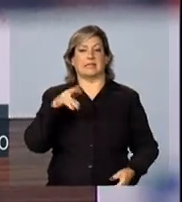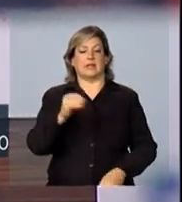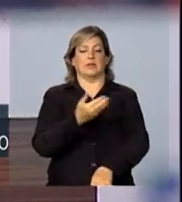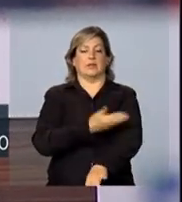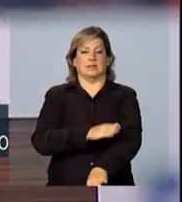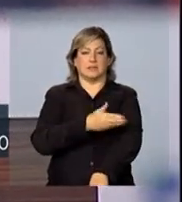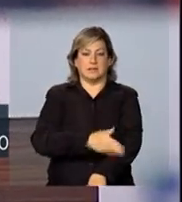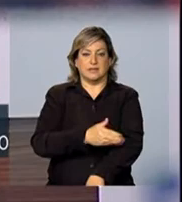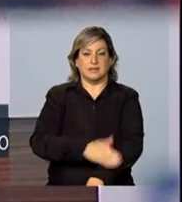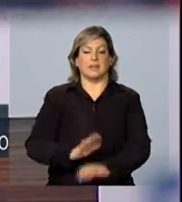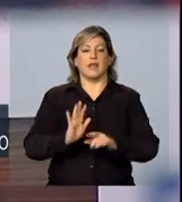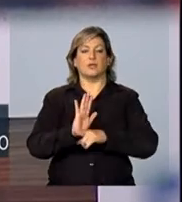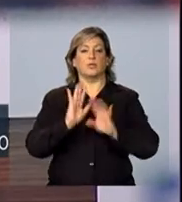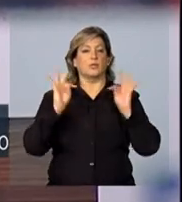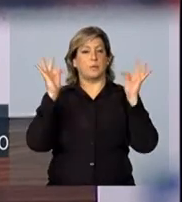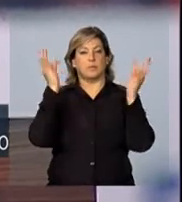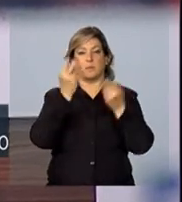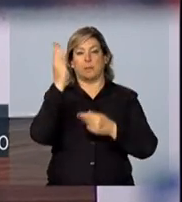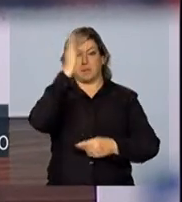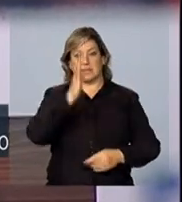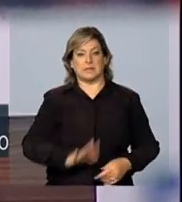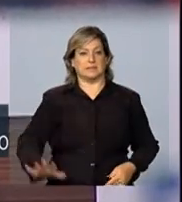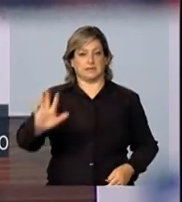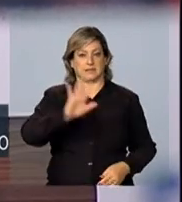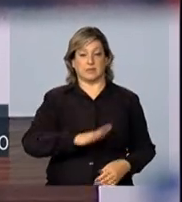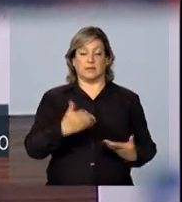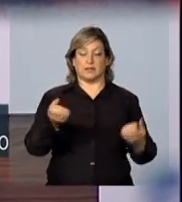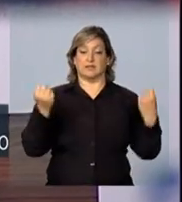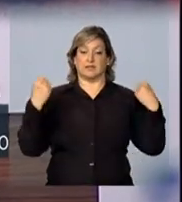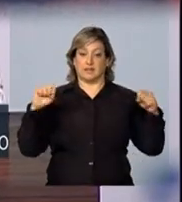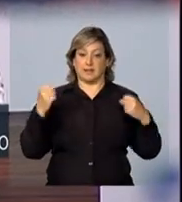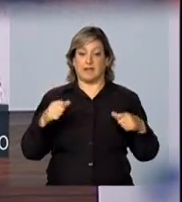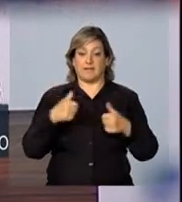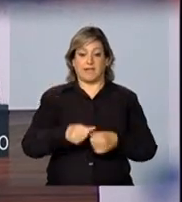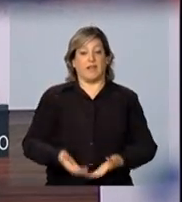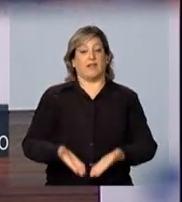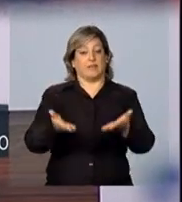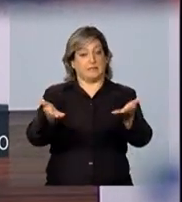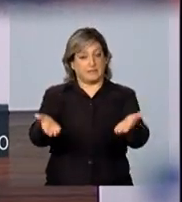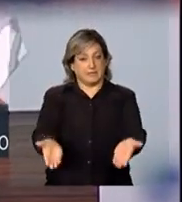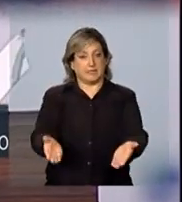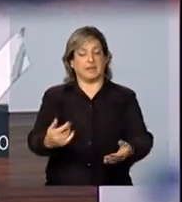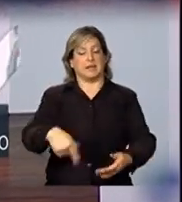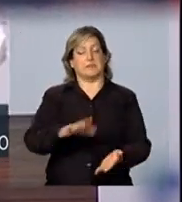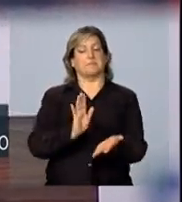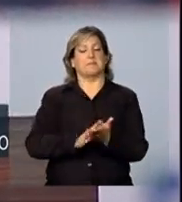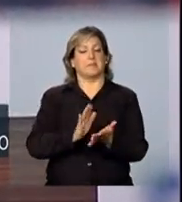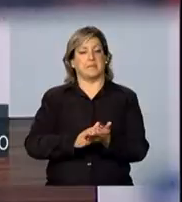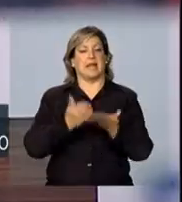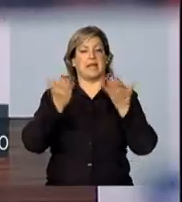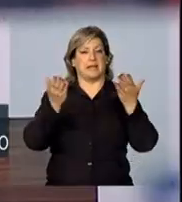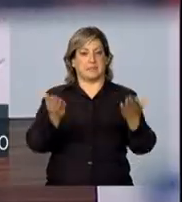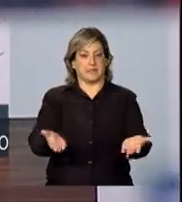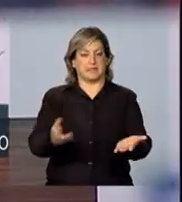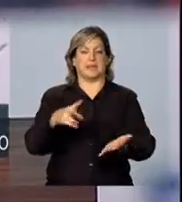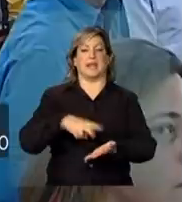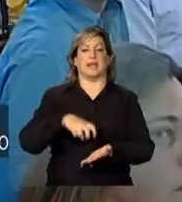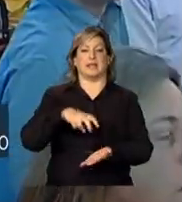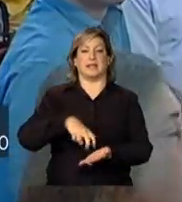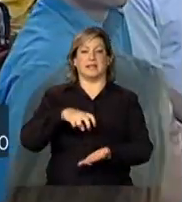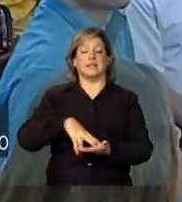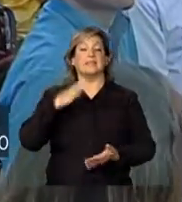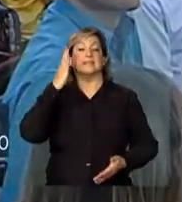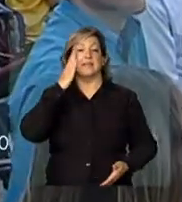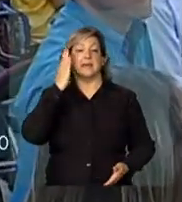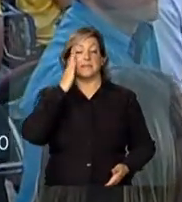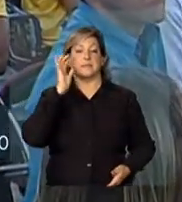atender todo o Brasil portanto senhores atletas ficam com senhores os parabéns alegria